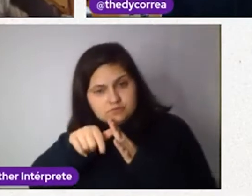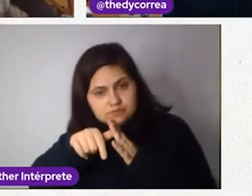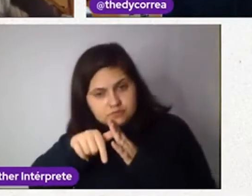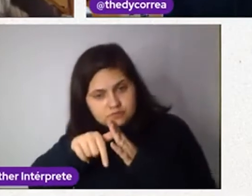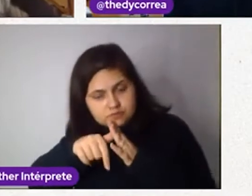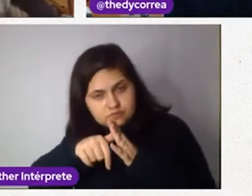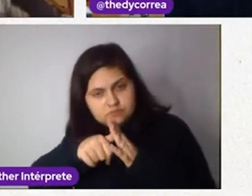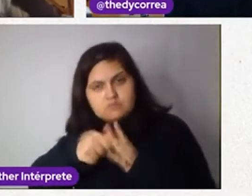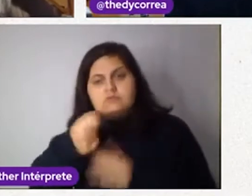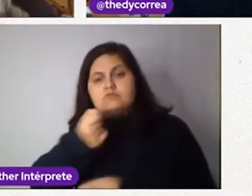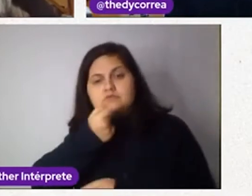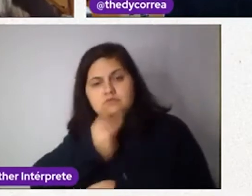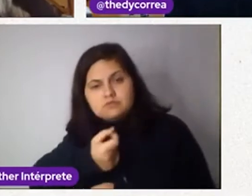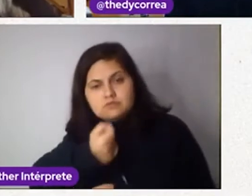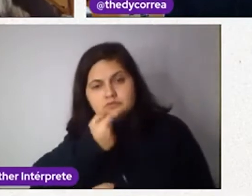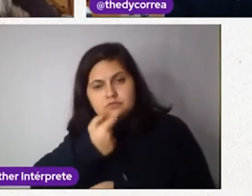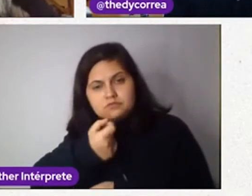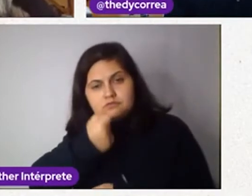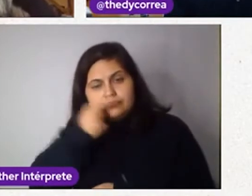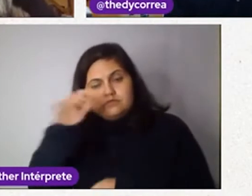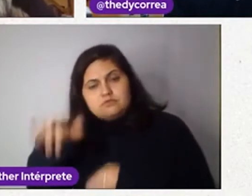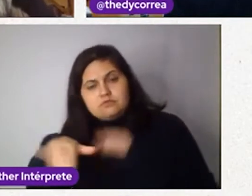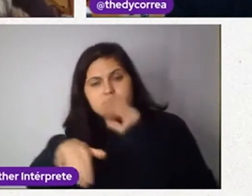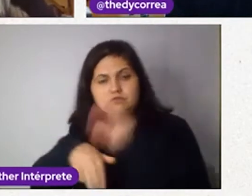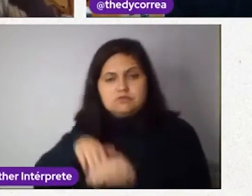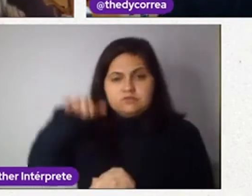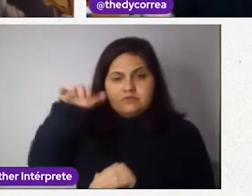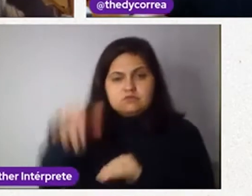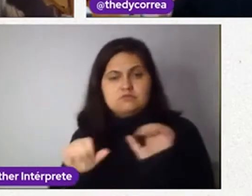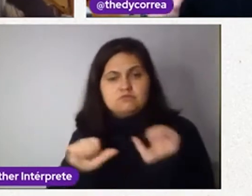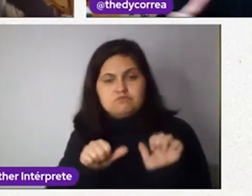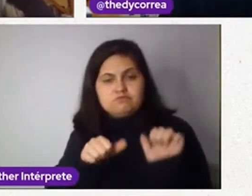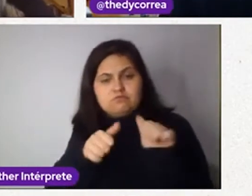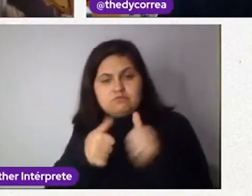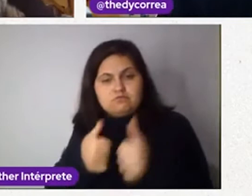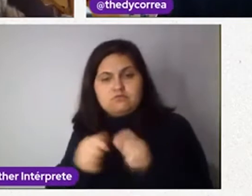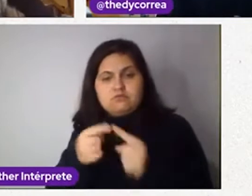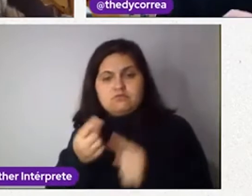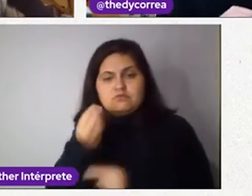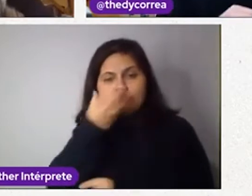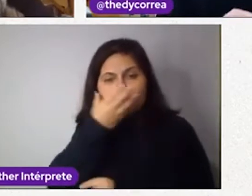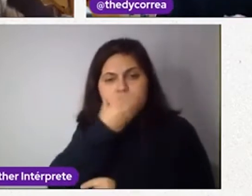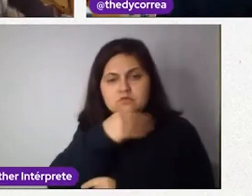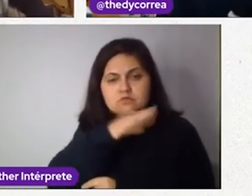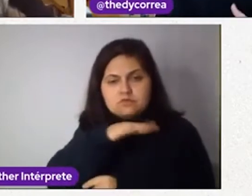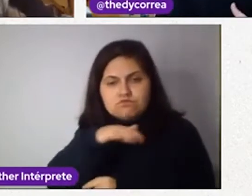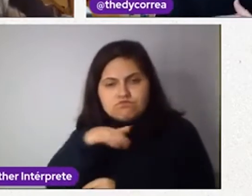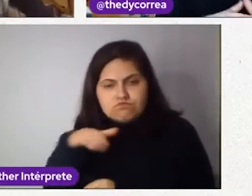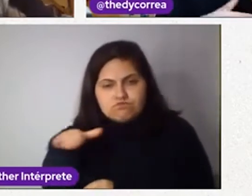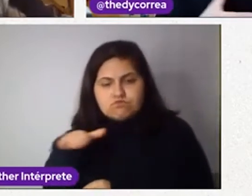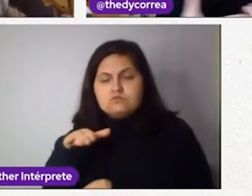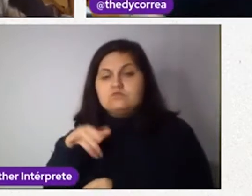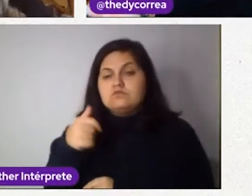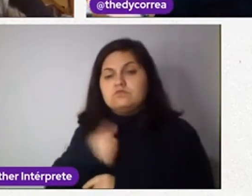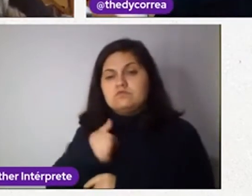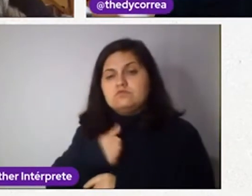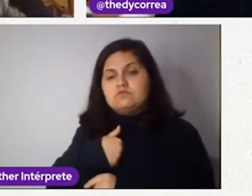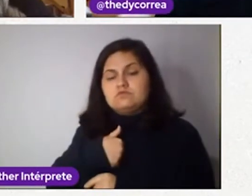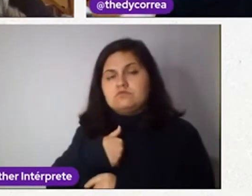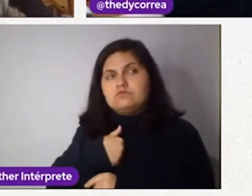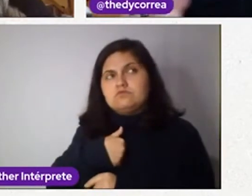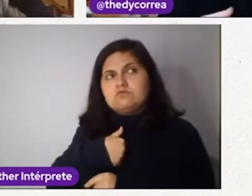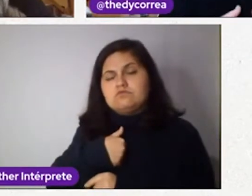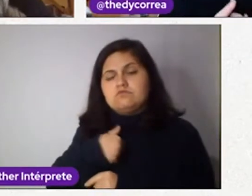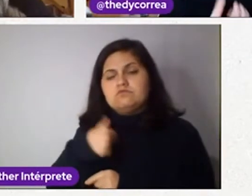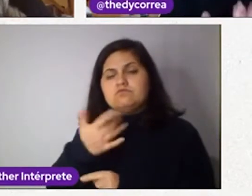me dediquei à natação e melhorei. Mas quando eu era pequeno, eu me passava